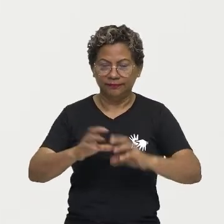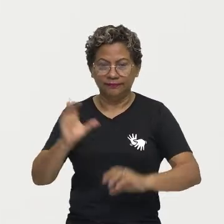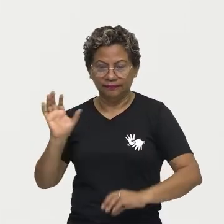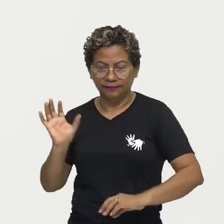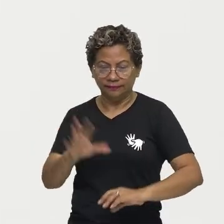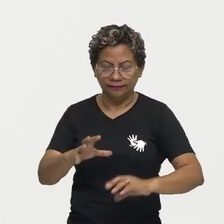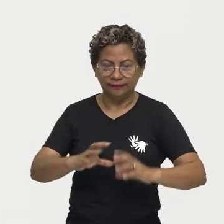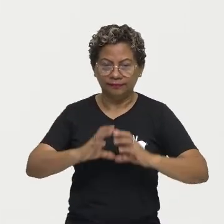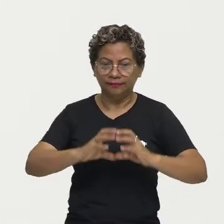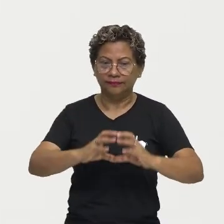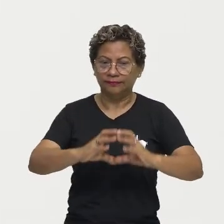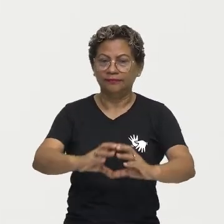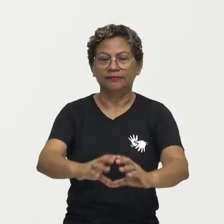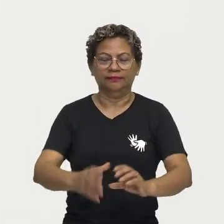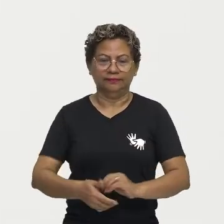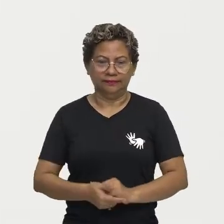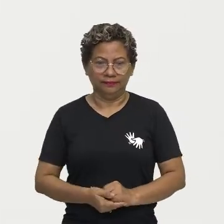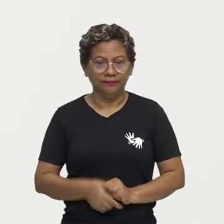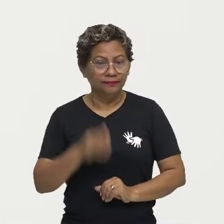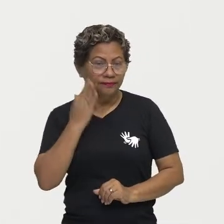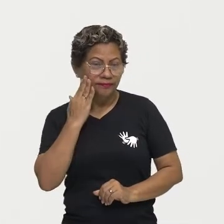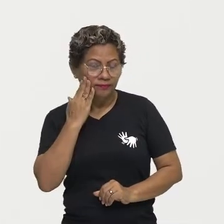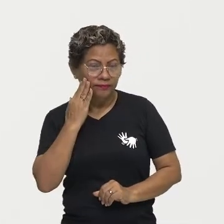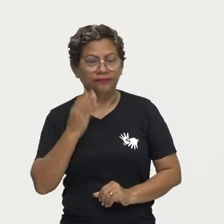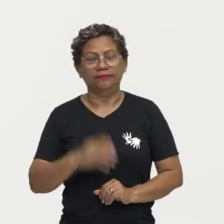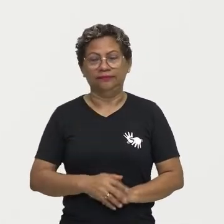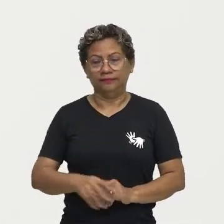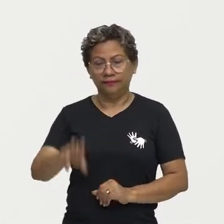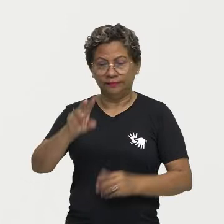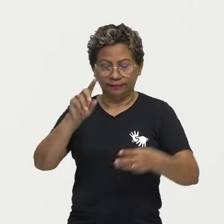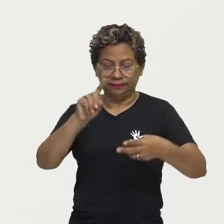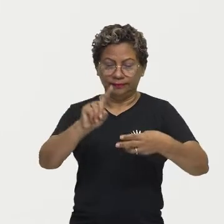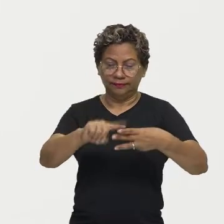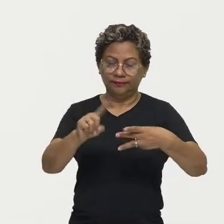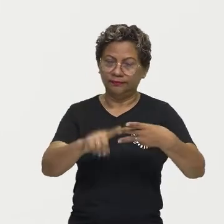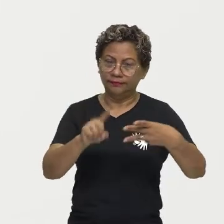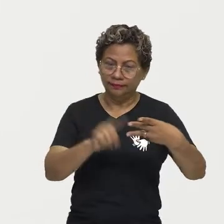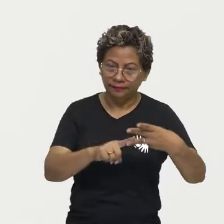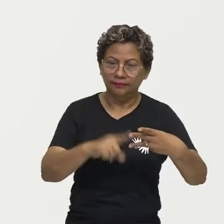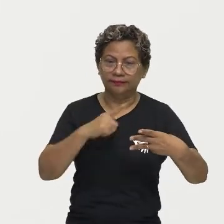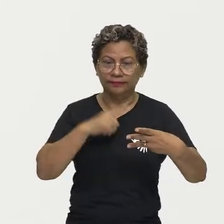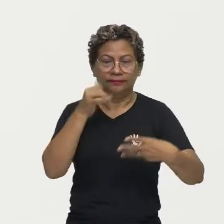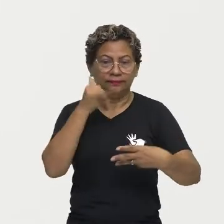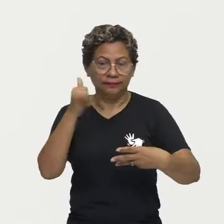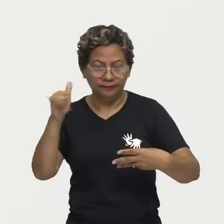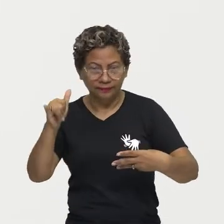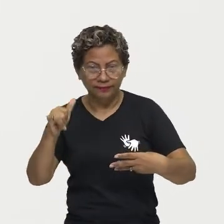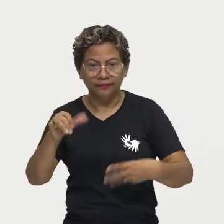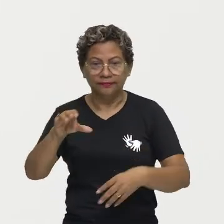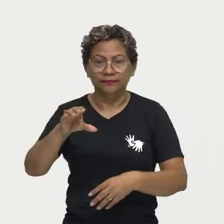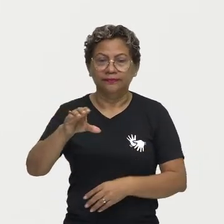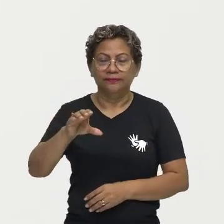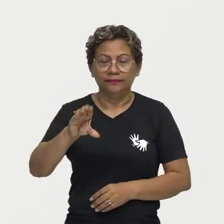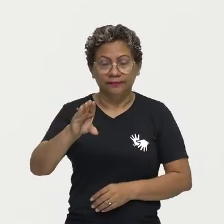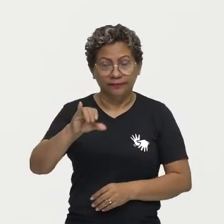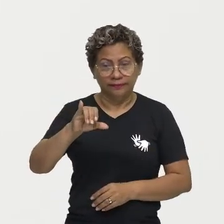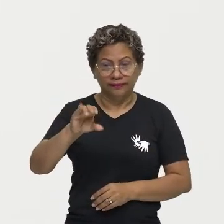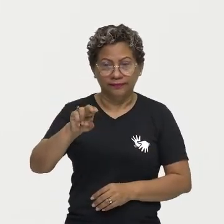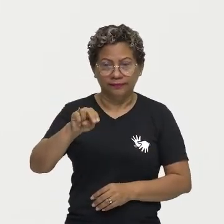movimento e vai ter também o que a gente chama de energia cinética. Essa energia cinética, lembre-se, depende do